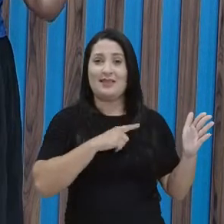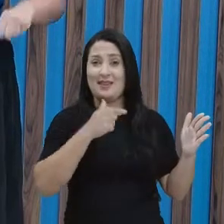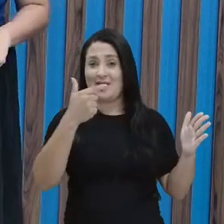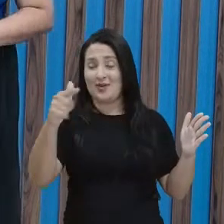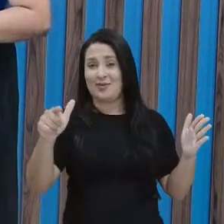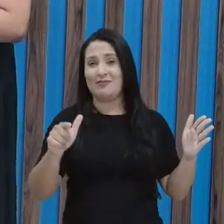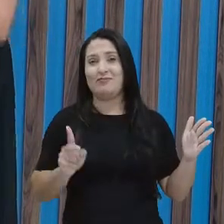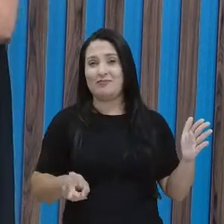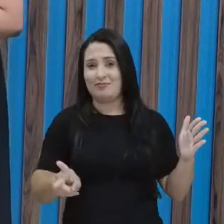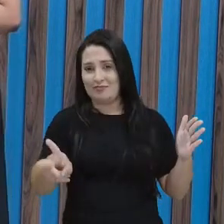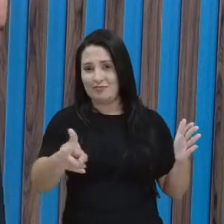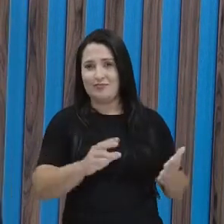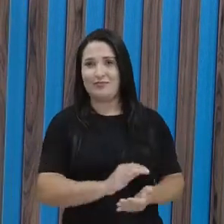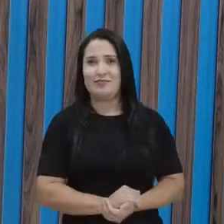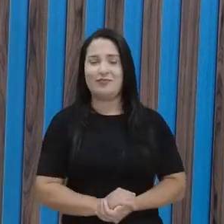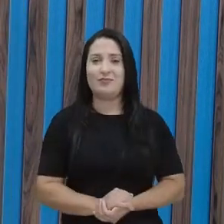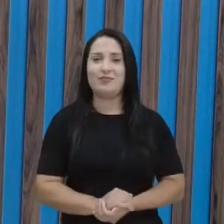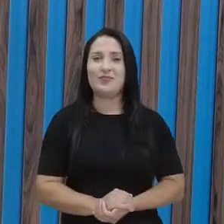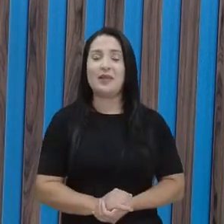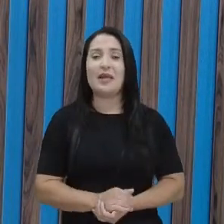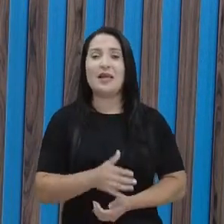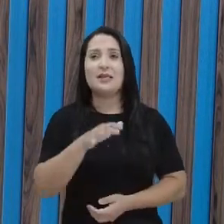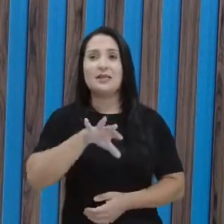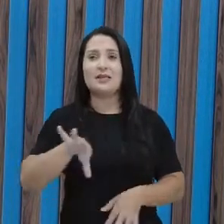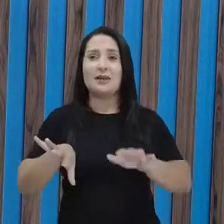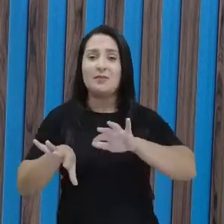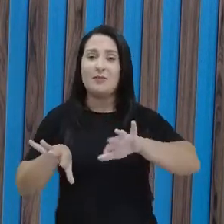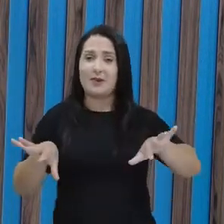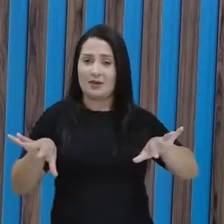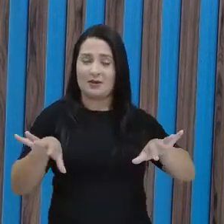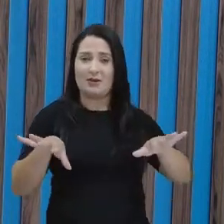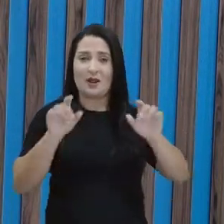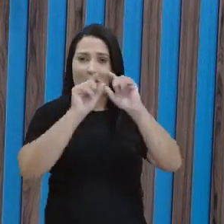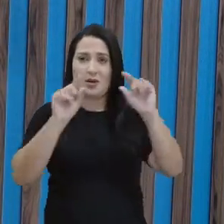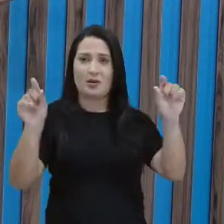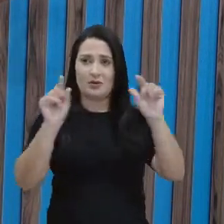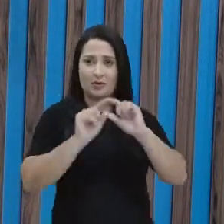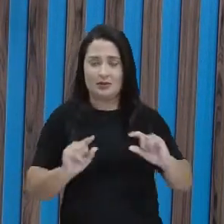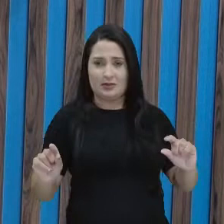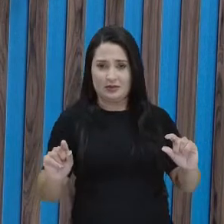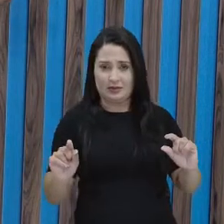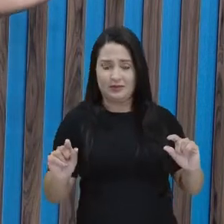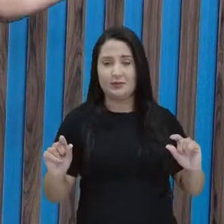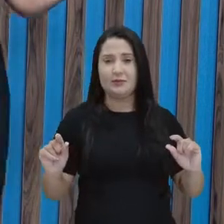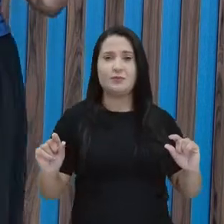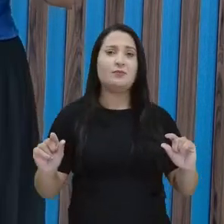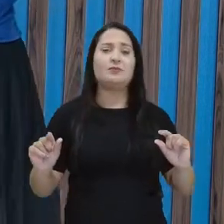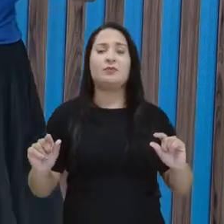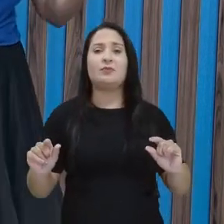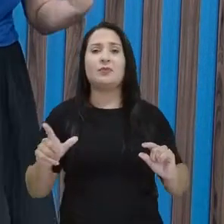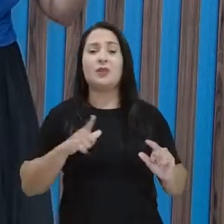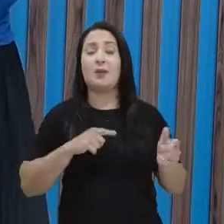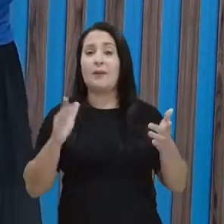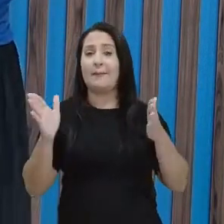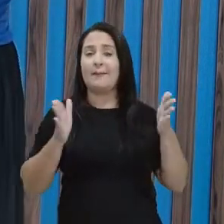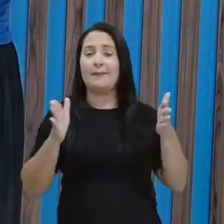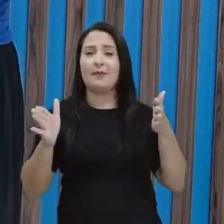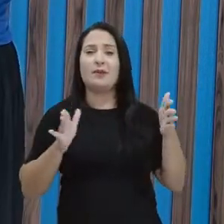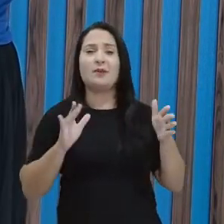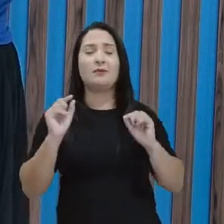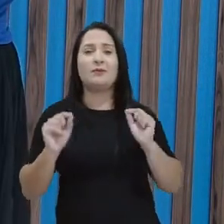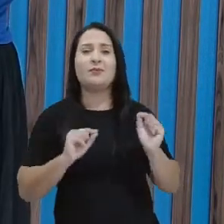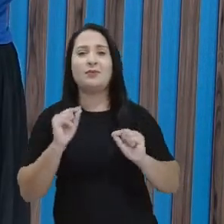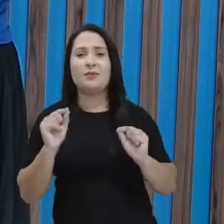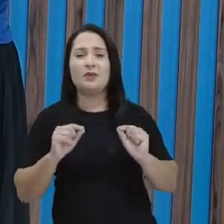coisa ainda. Ó, para separar orações intercaladas. Ora, em um período, a gente vai ter